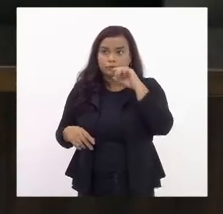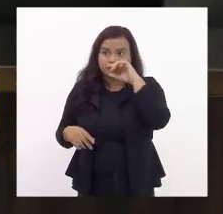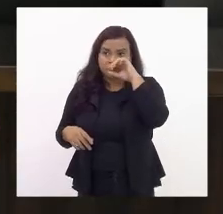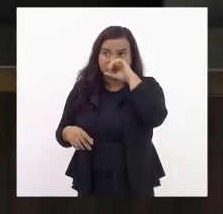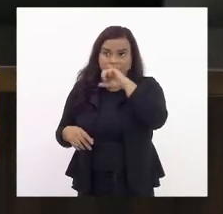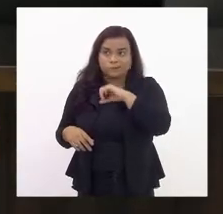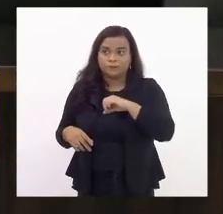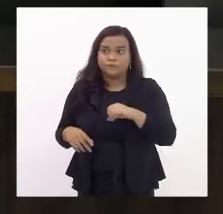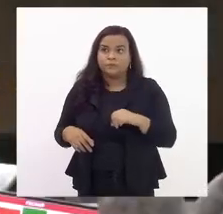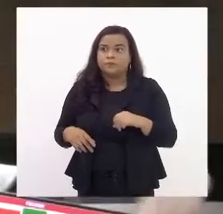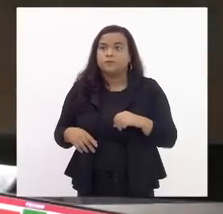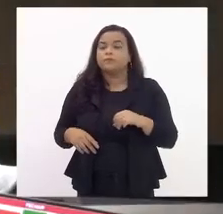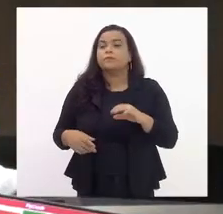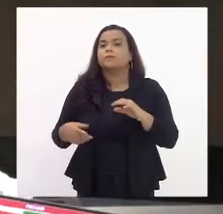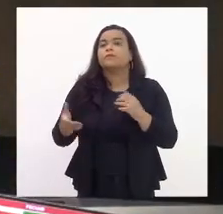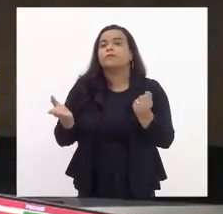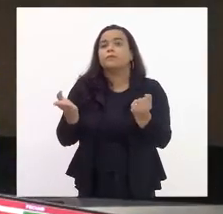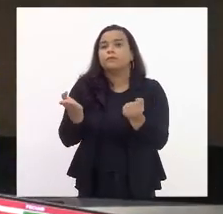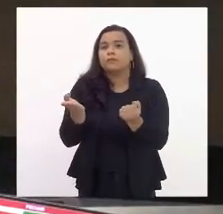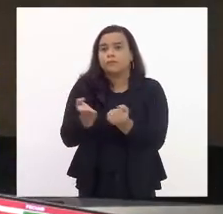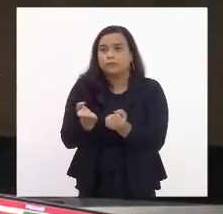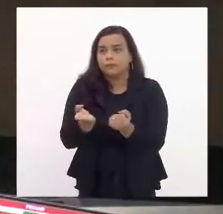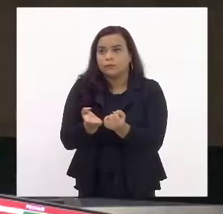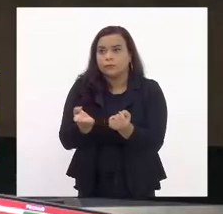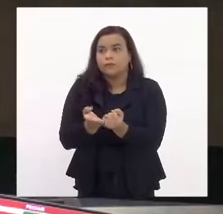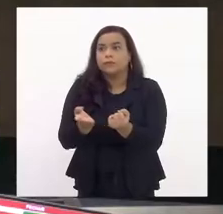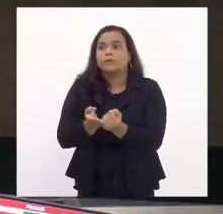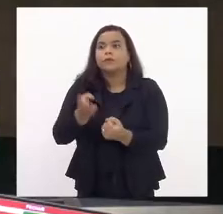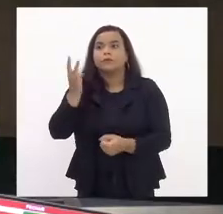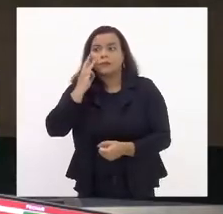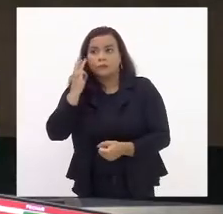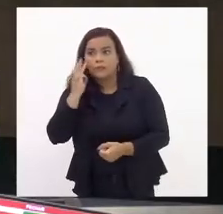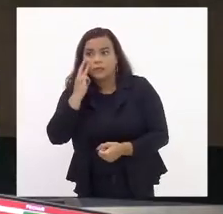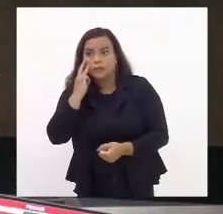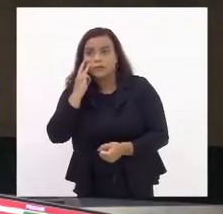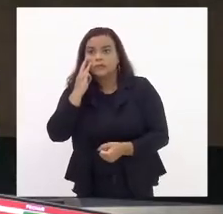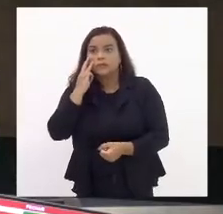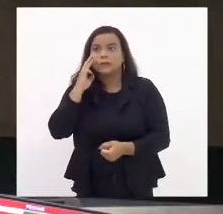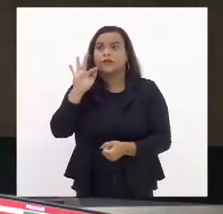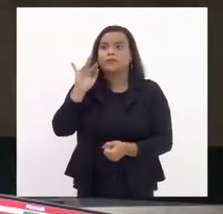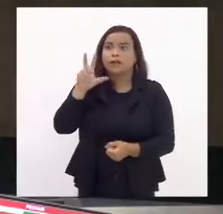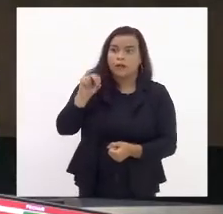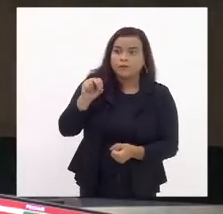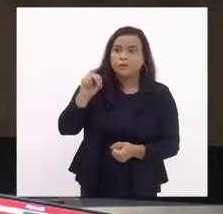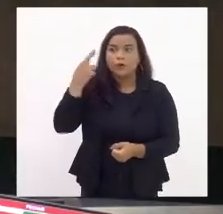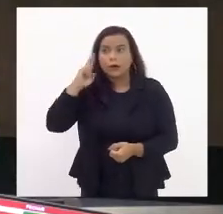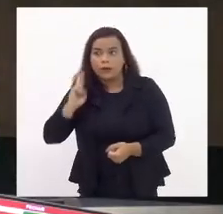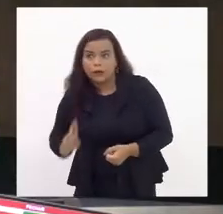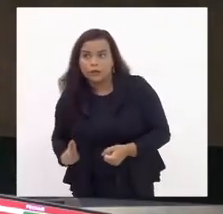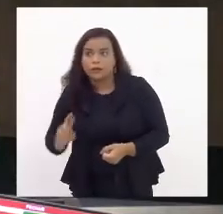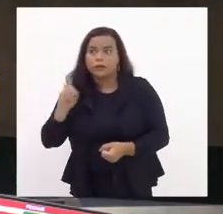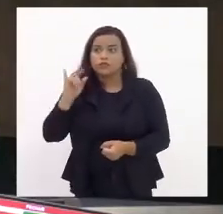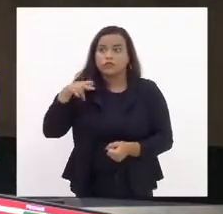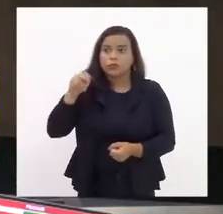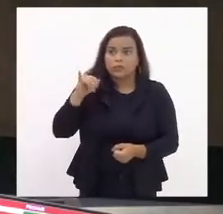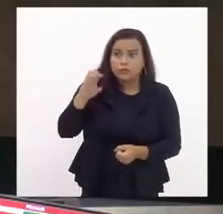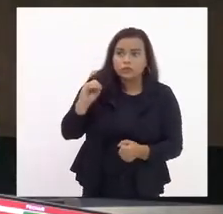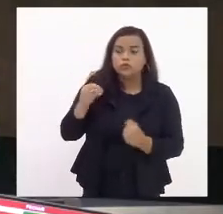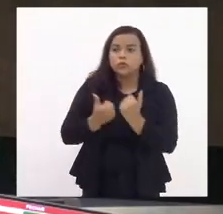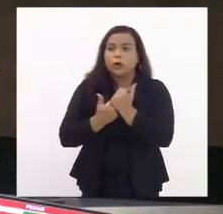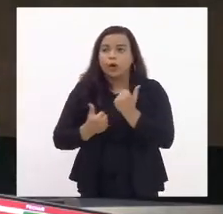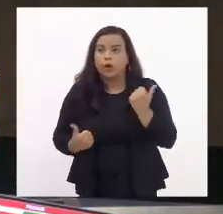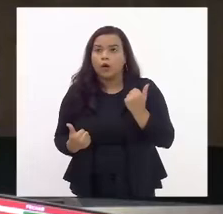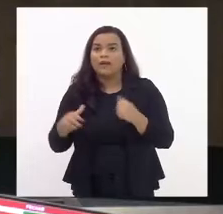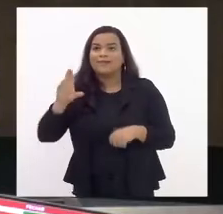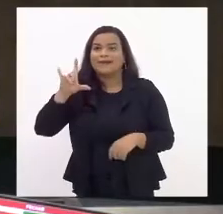Então vamos lá, deputado Samuel Malafaia, deputado Valdeque, deputado Flávio, Renata, Dionísio,